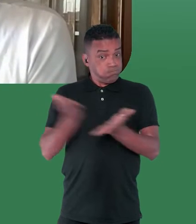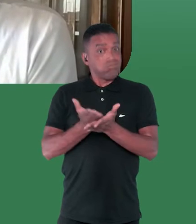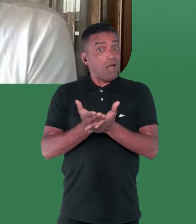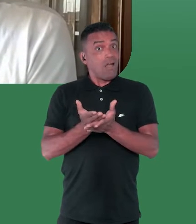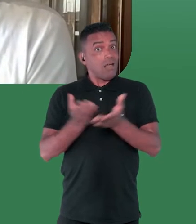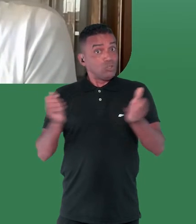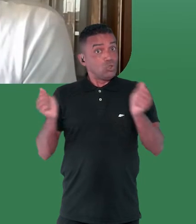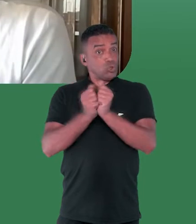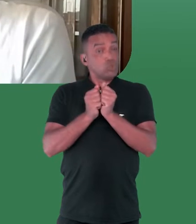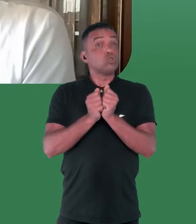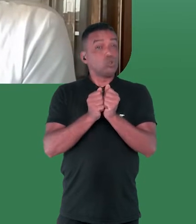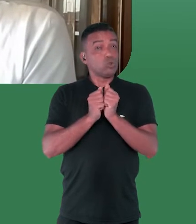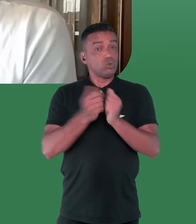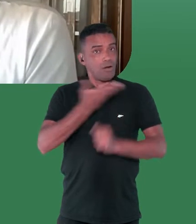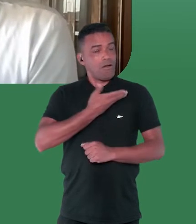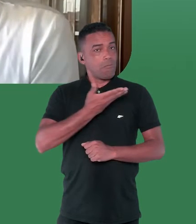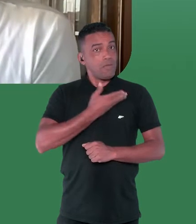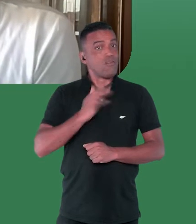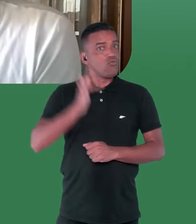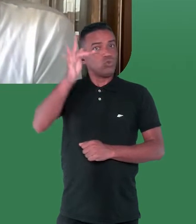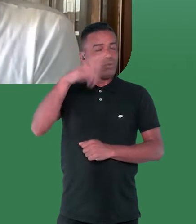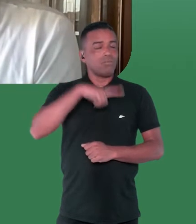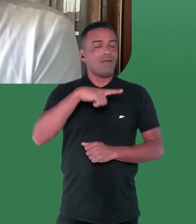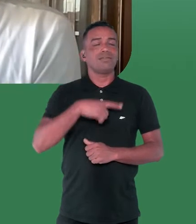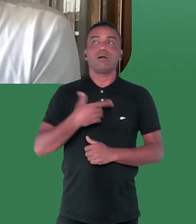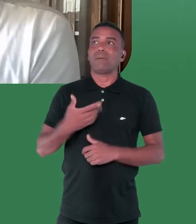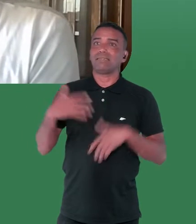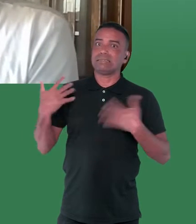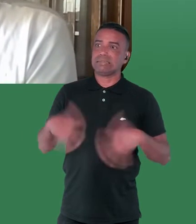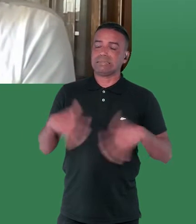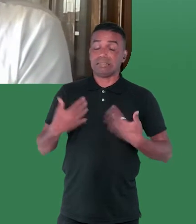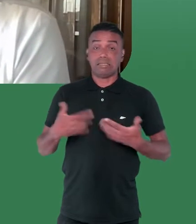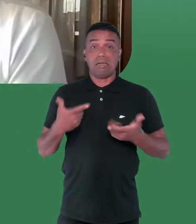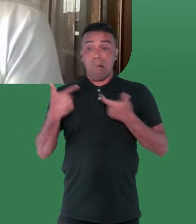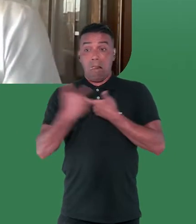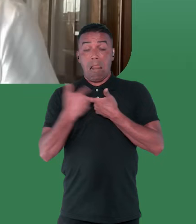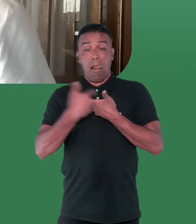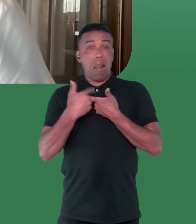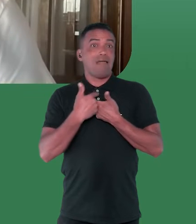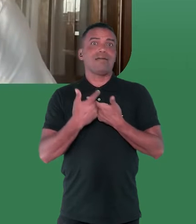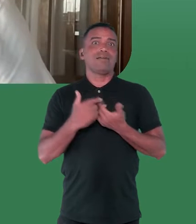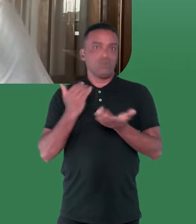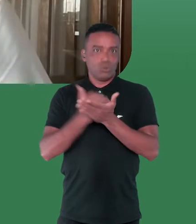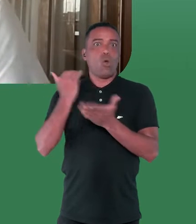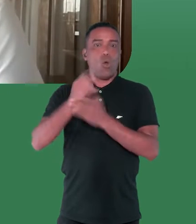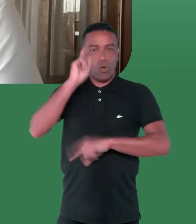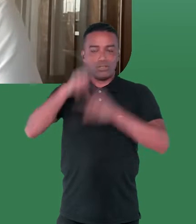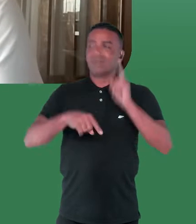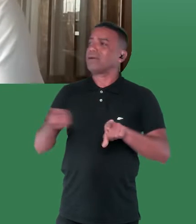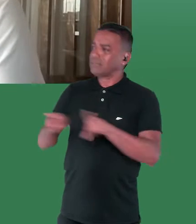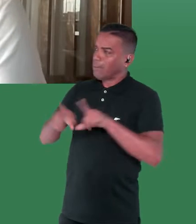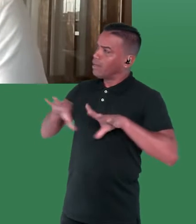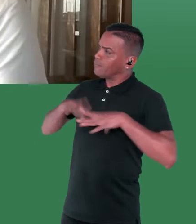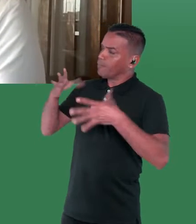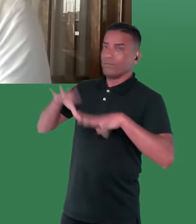você tem futuro. Mas foi no tranco, foi na porrada que eu cheguei lá. Mas pela coragem